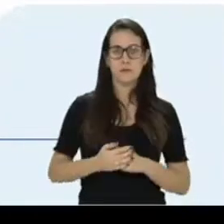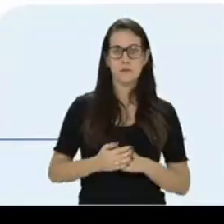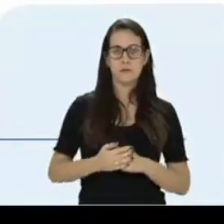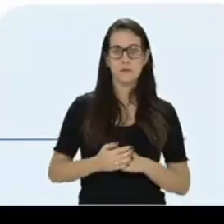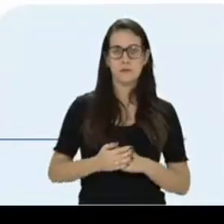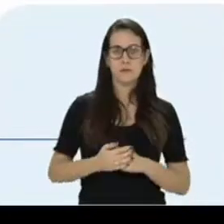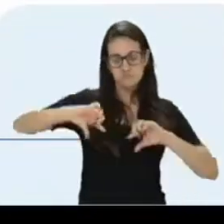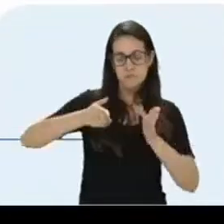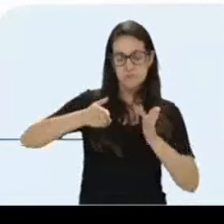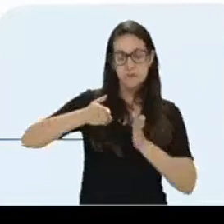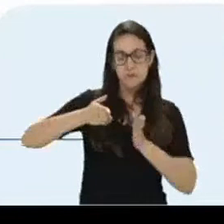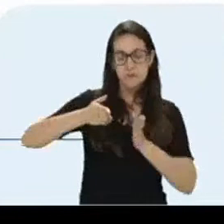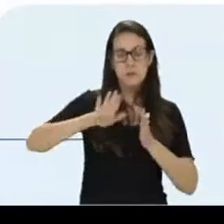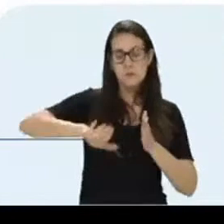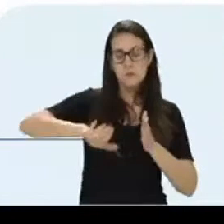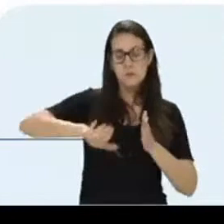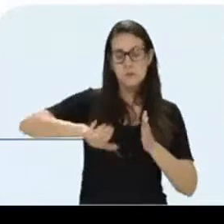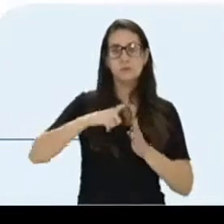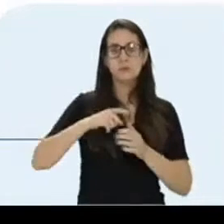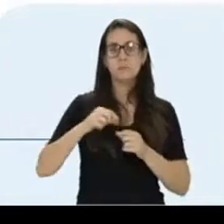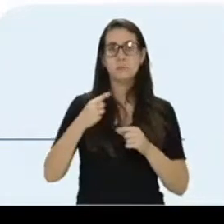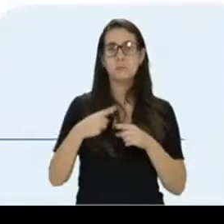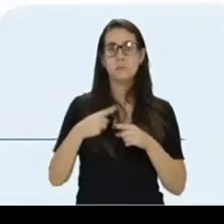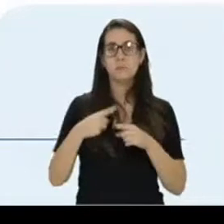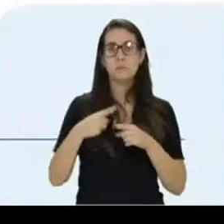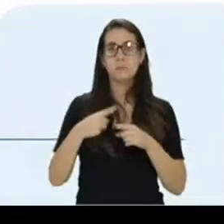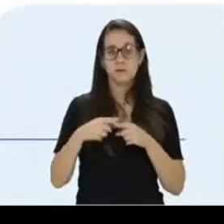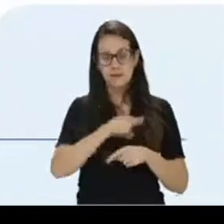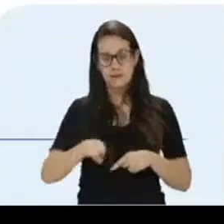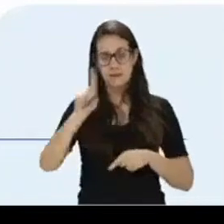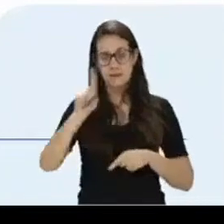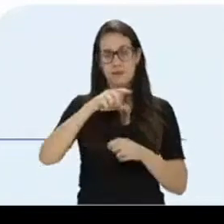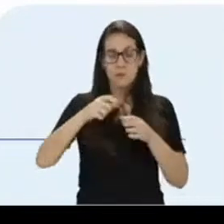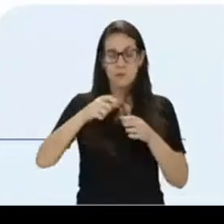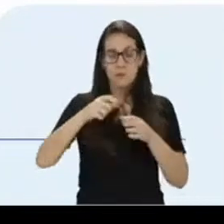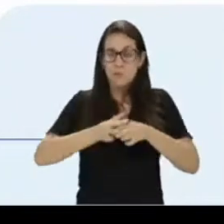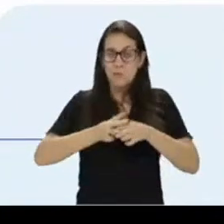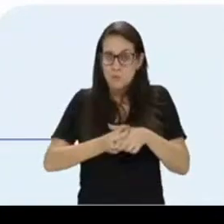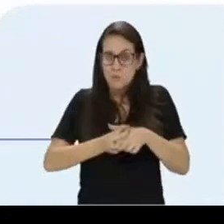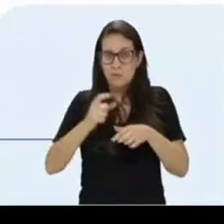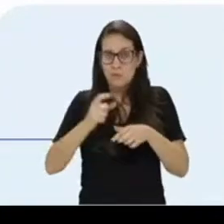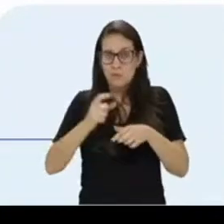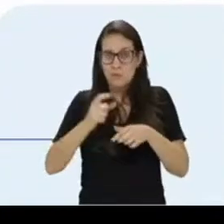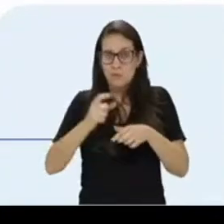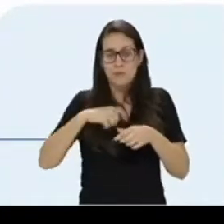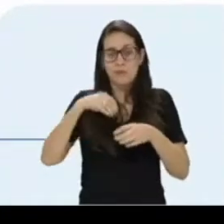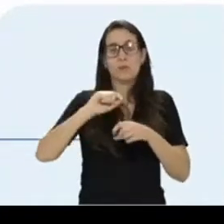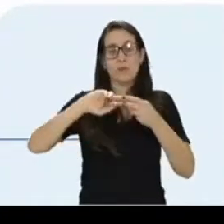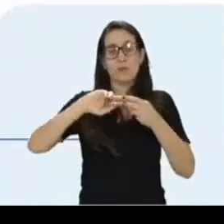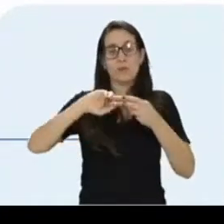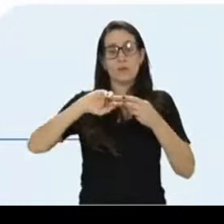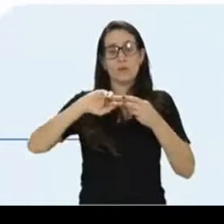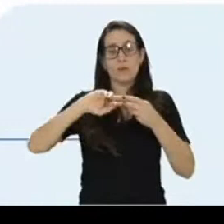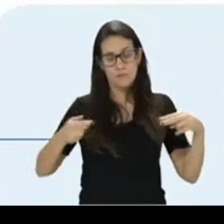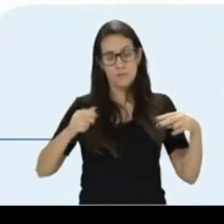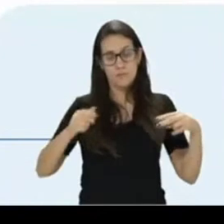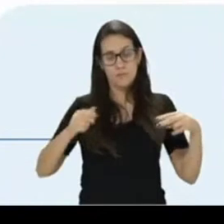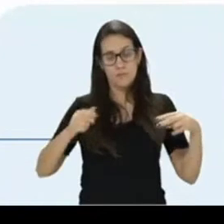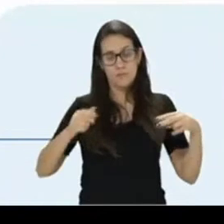esses envoltórios? Porque dentro do núcleo nós temos o DNA. E o DNA, ele sofre processos